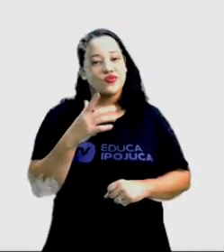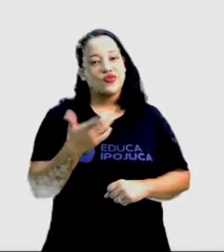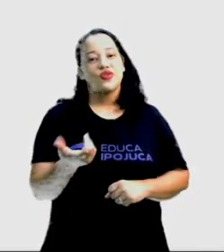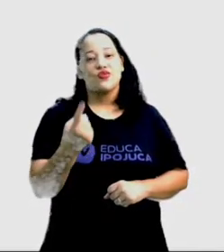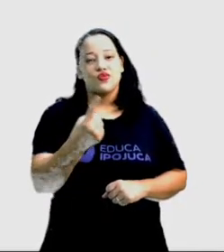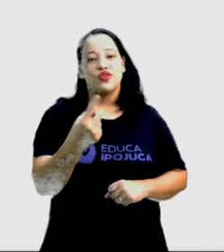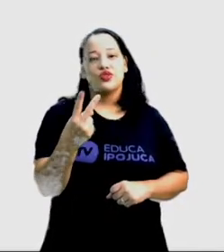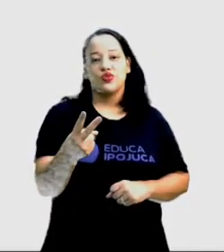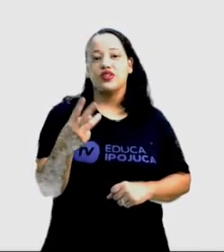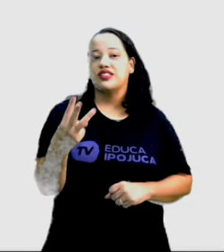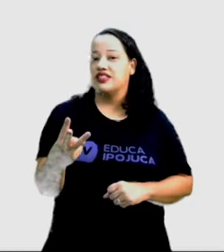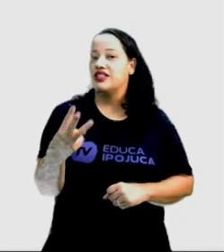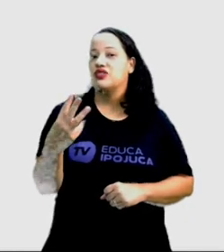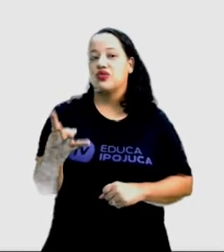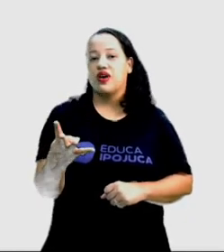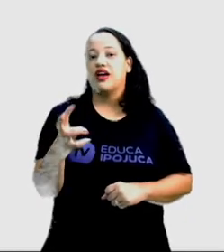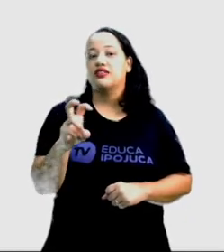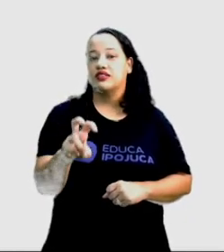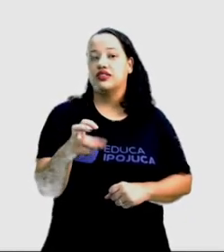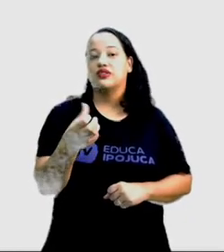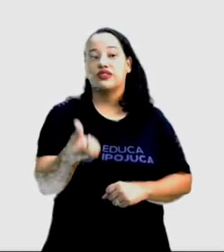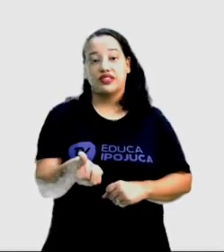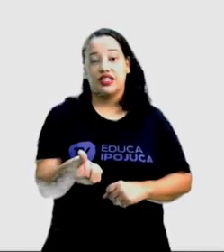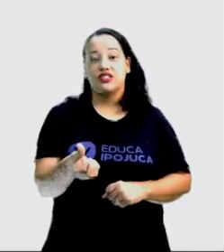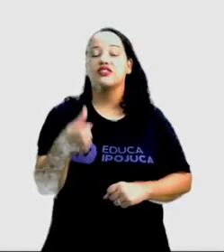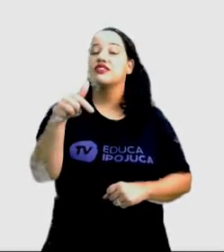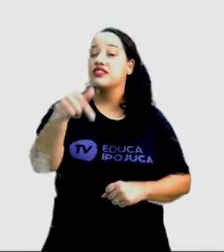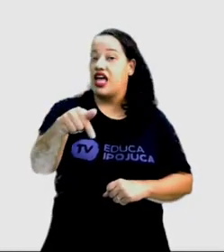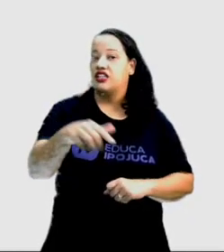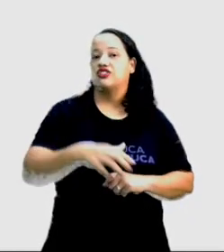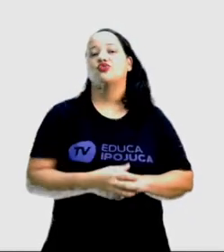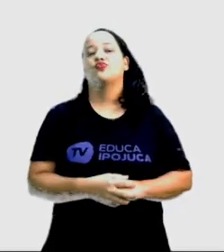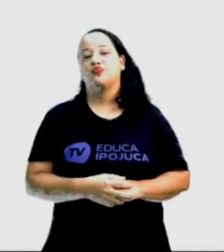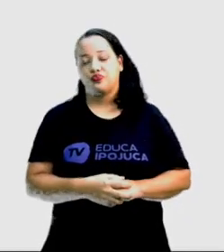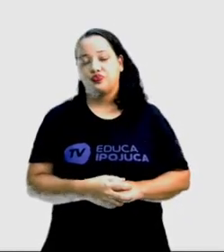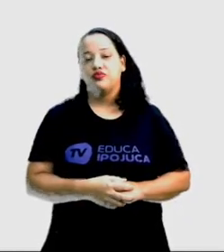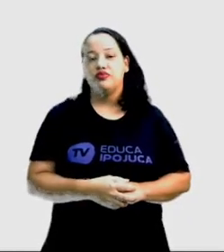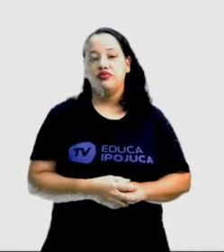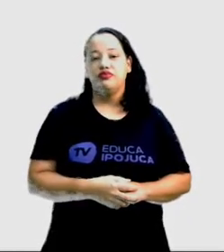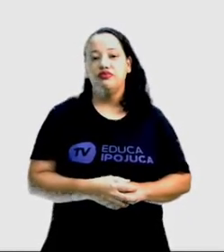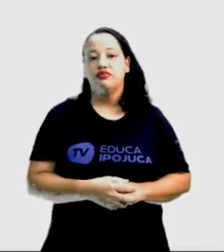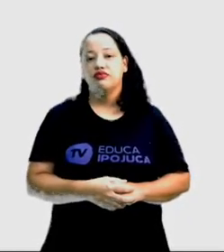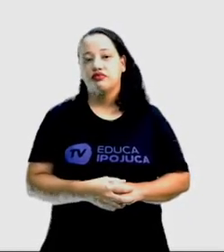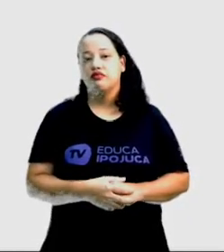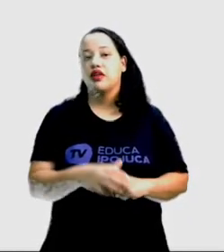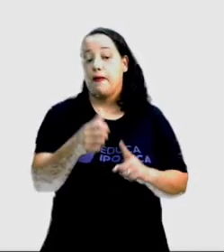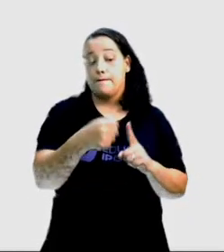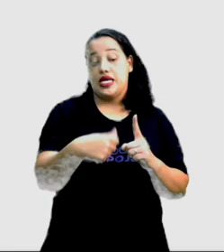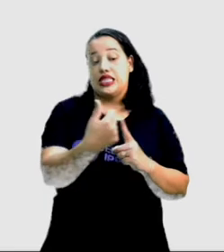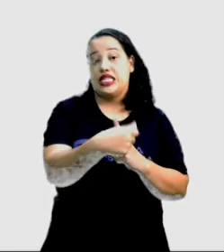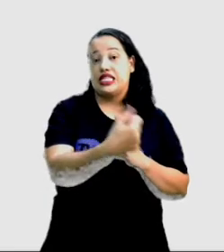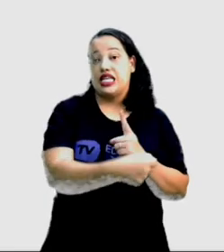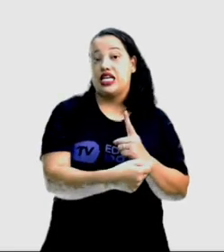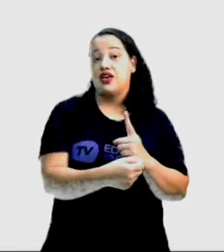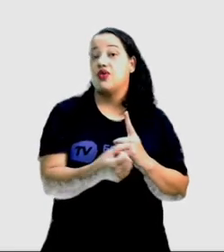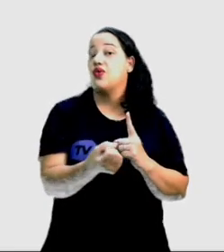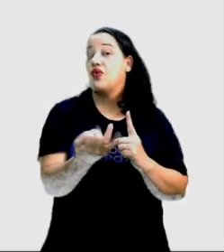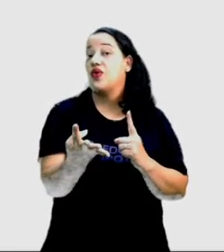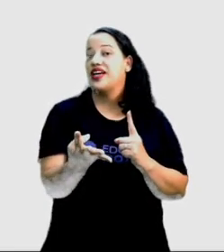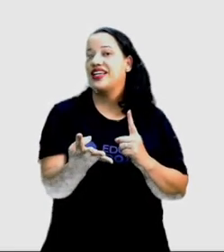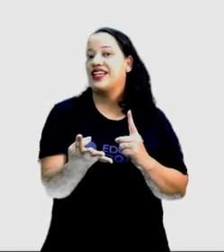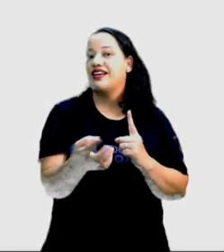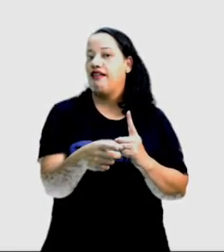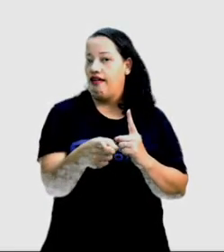Uma, duas, três, quatro, cinco, seis, sete. E quantas bananas?